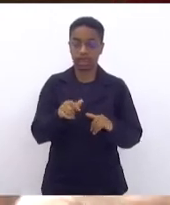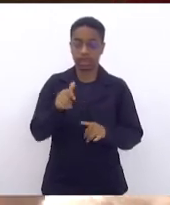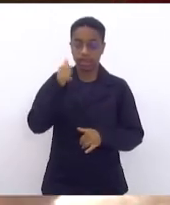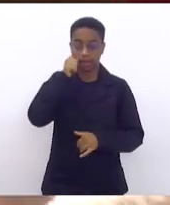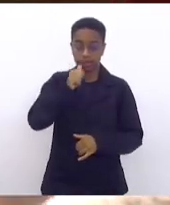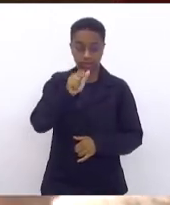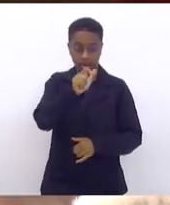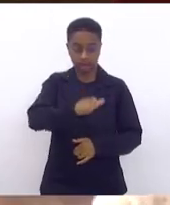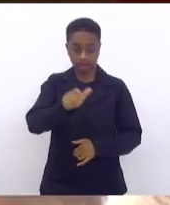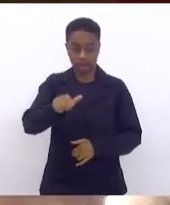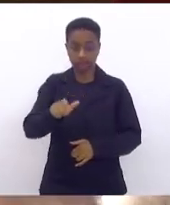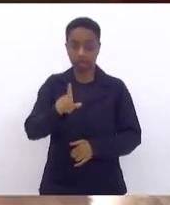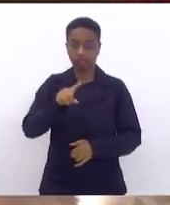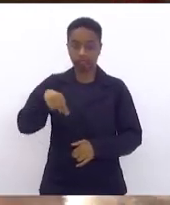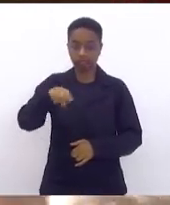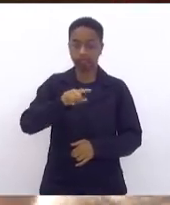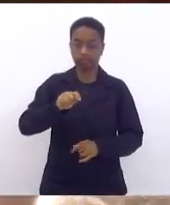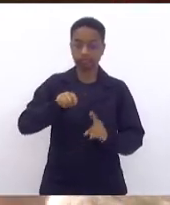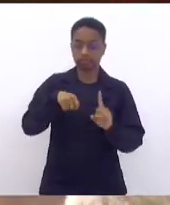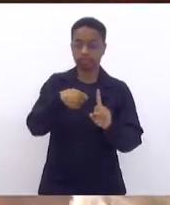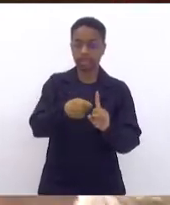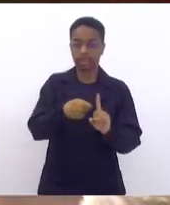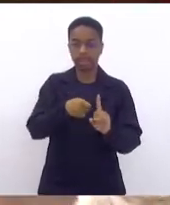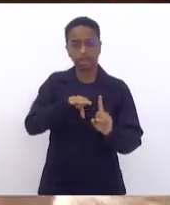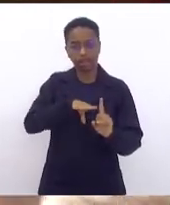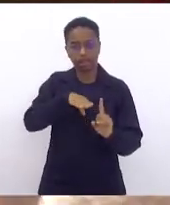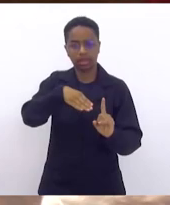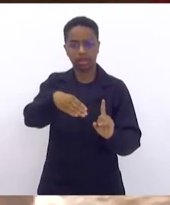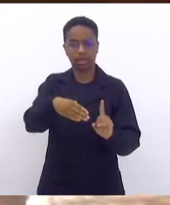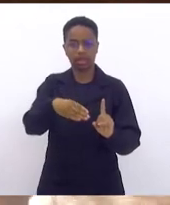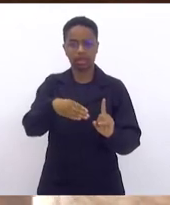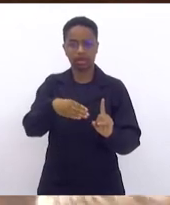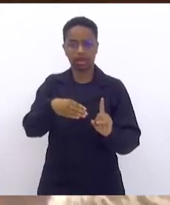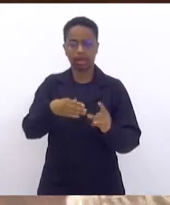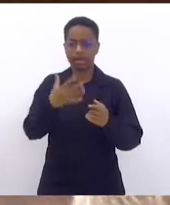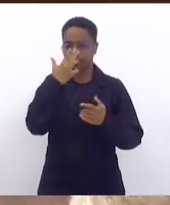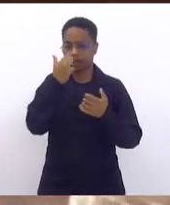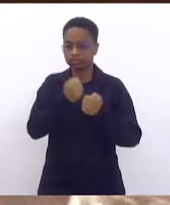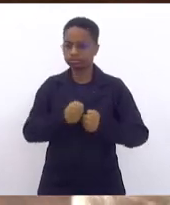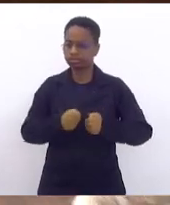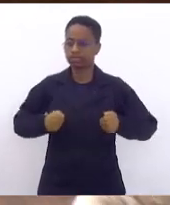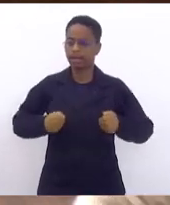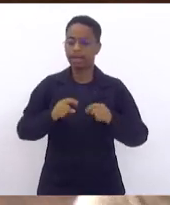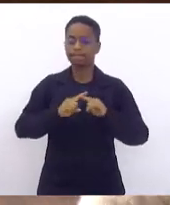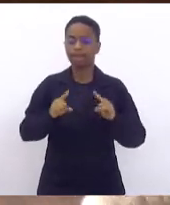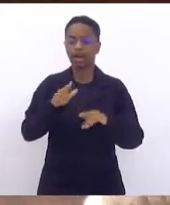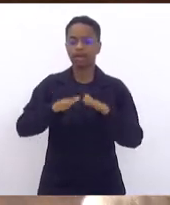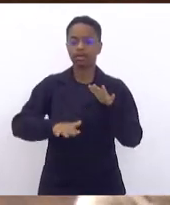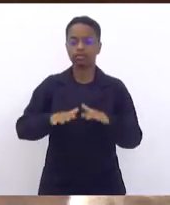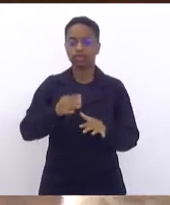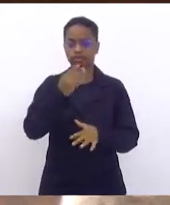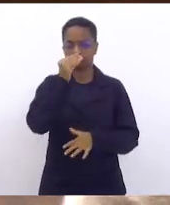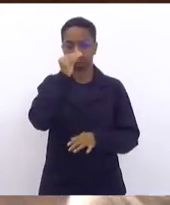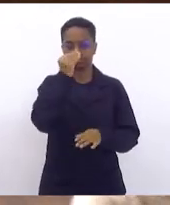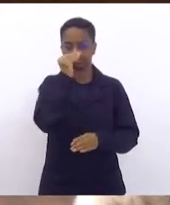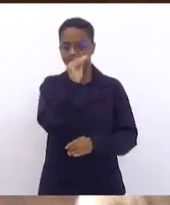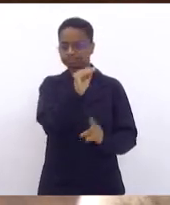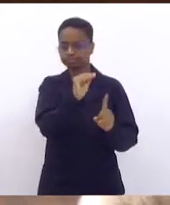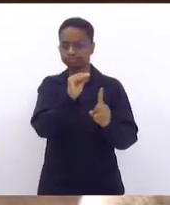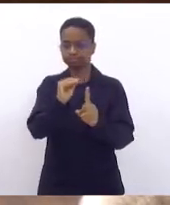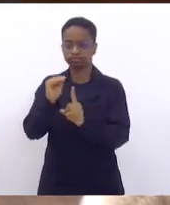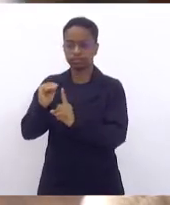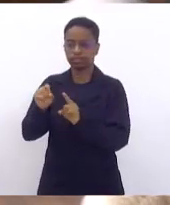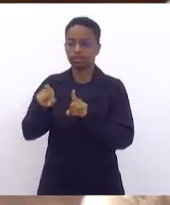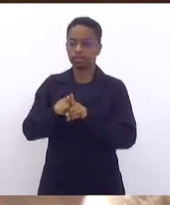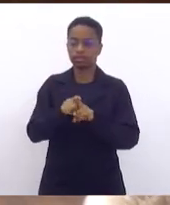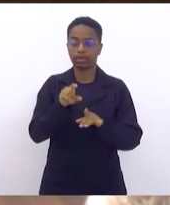de guerreiras, que são chamadas de heroínas, mas muitas das vezes são esquecidas. E muitas das